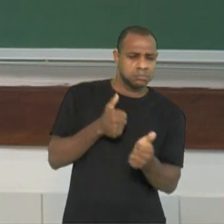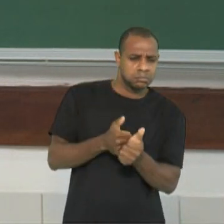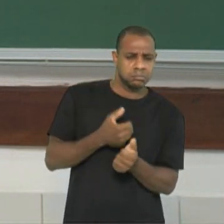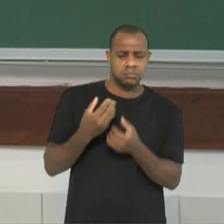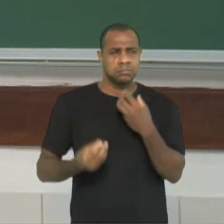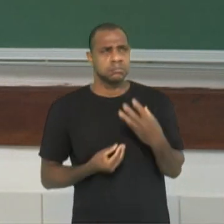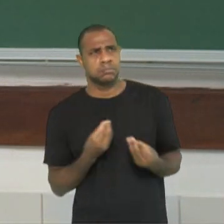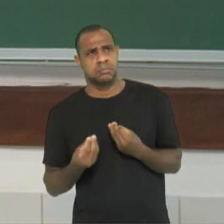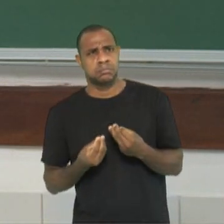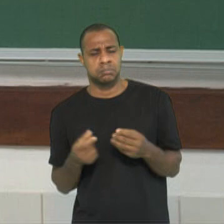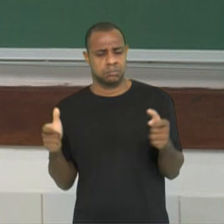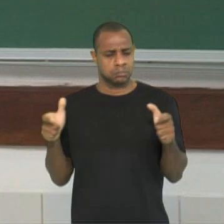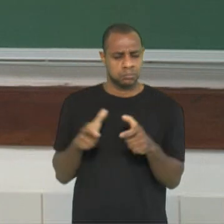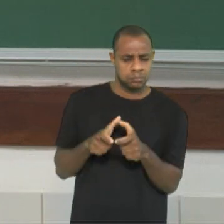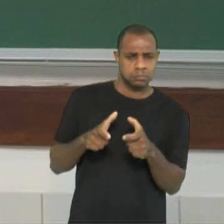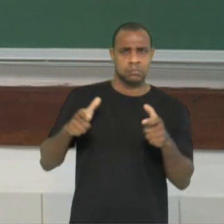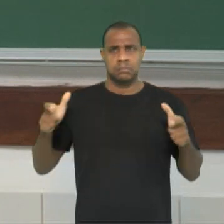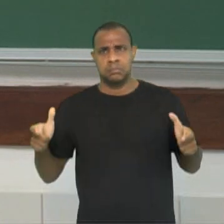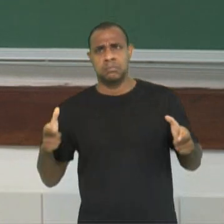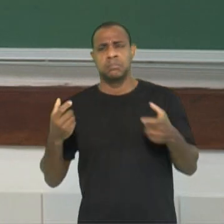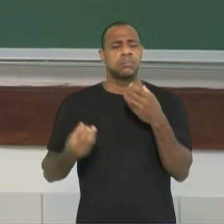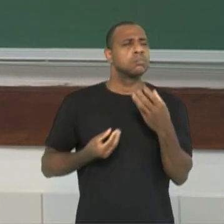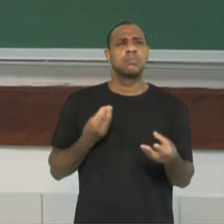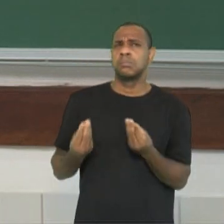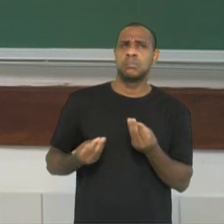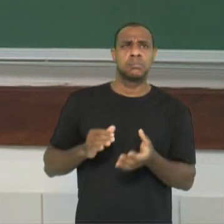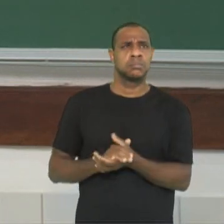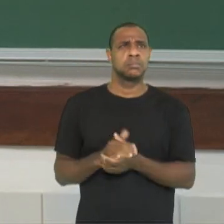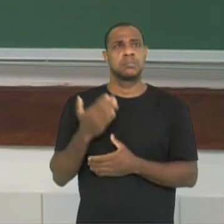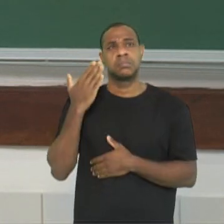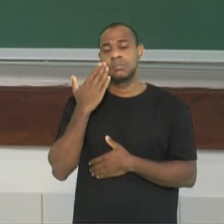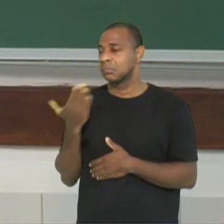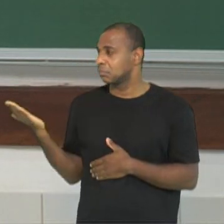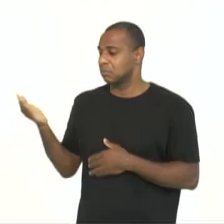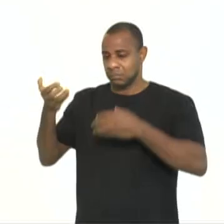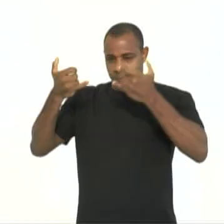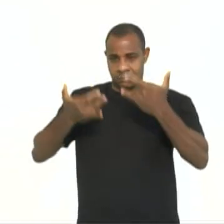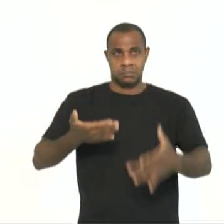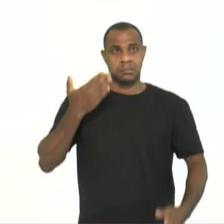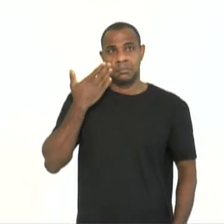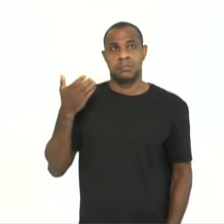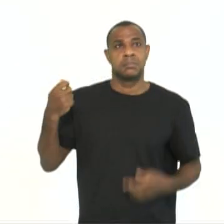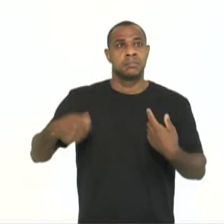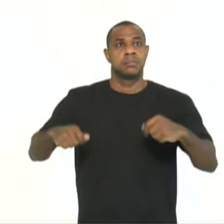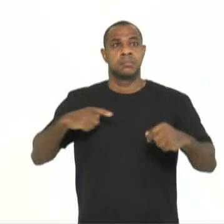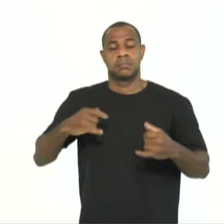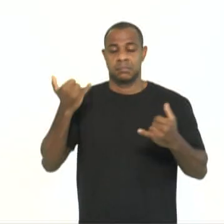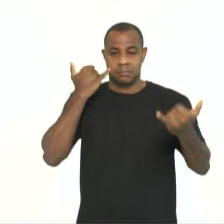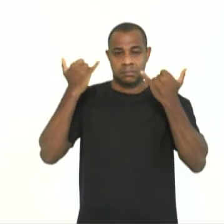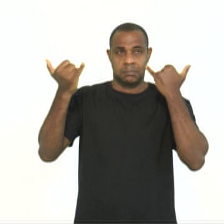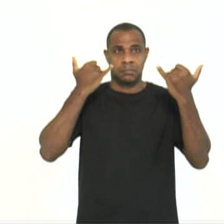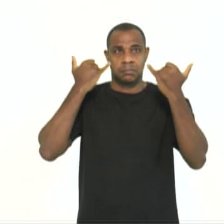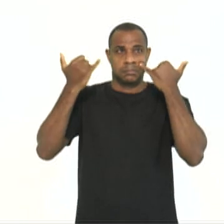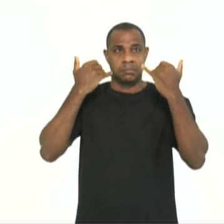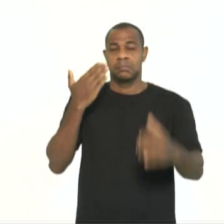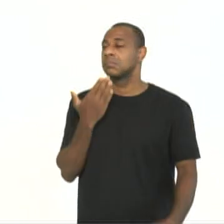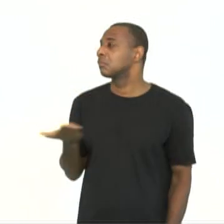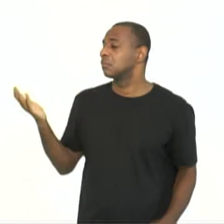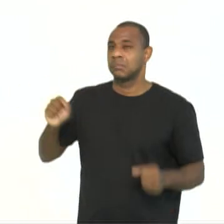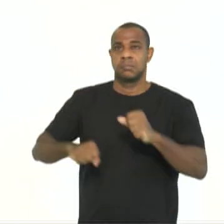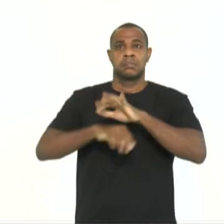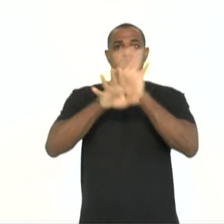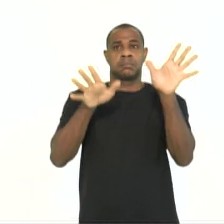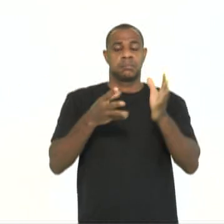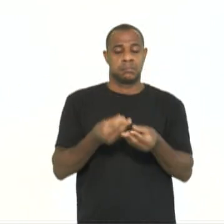se isso é uma área muito pequena ou se isso é uma área muito grande. E para isso, a gente precisa ter essas informações aqui bem claras na